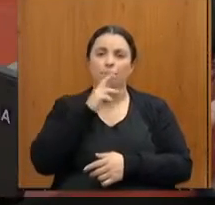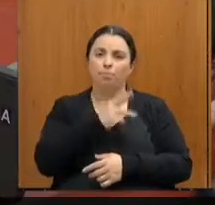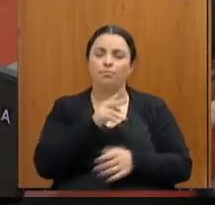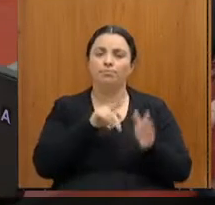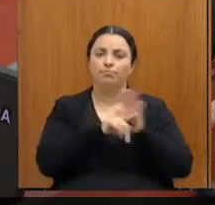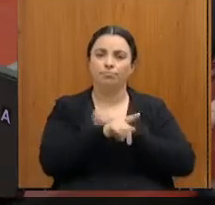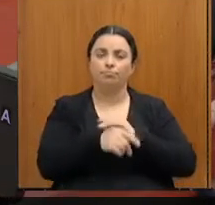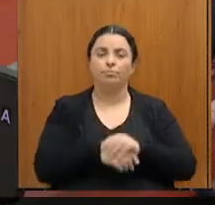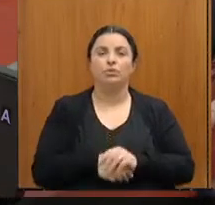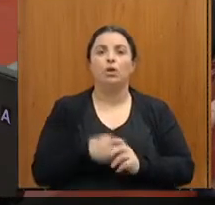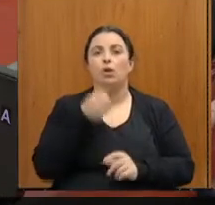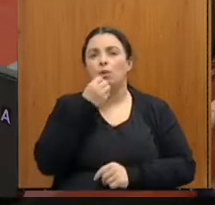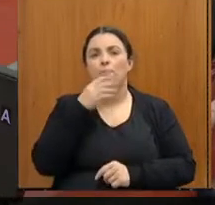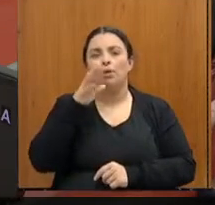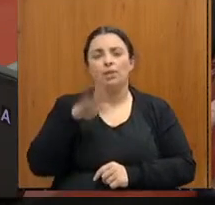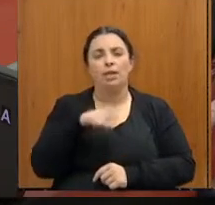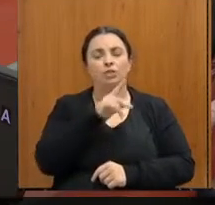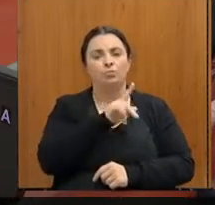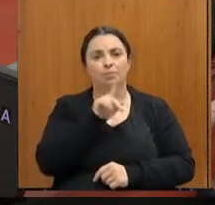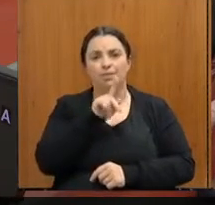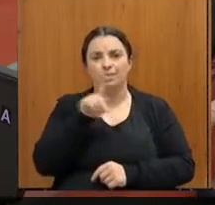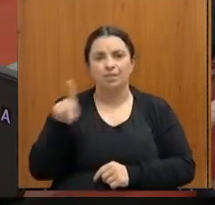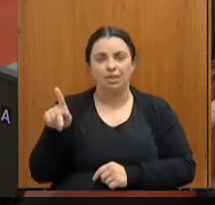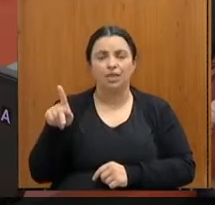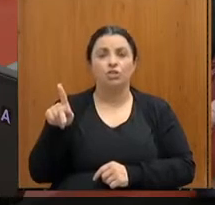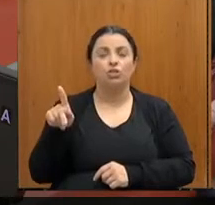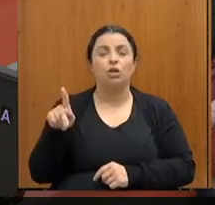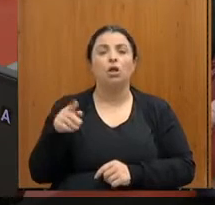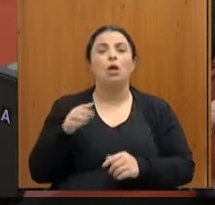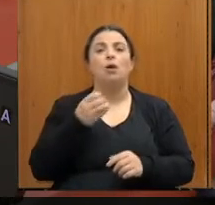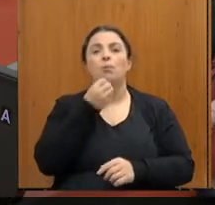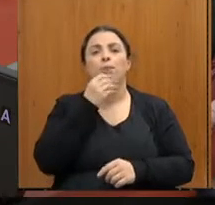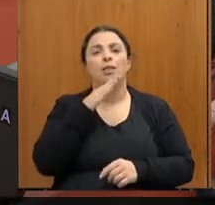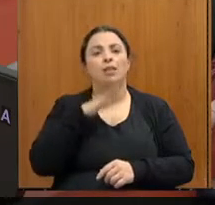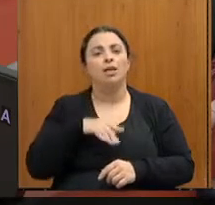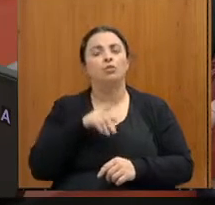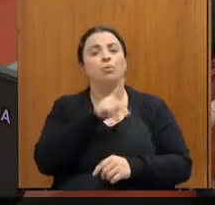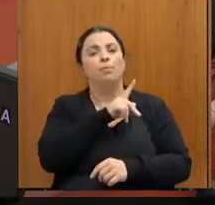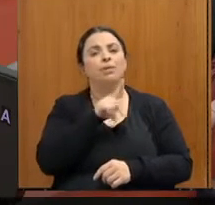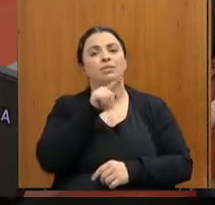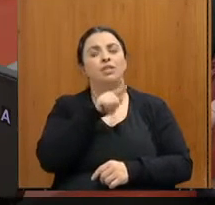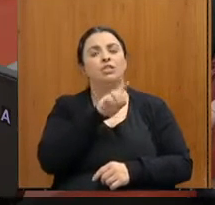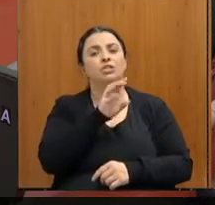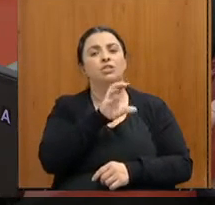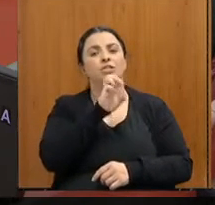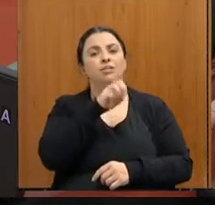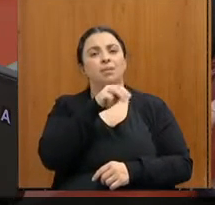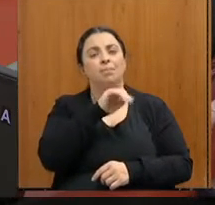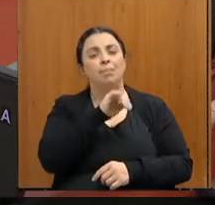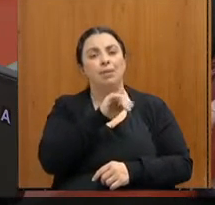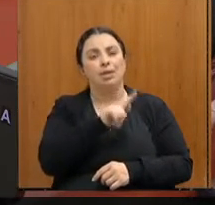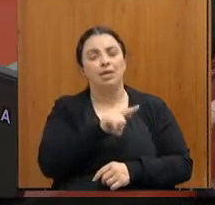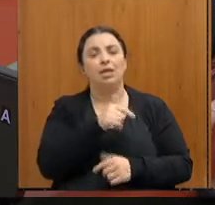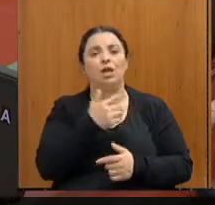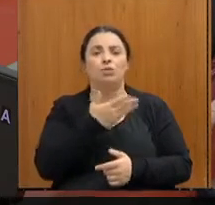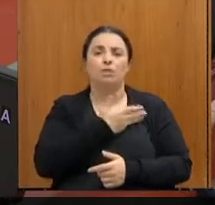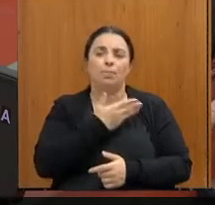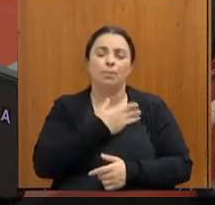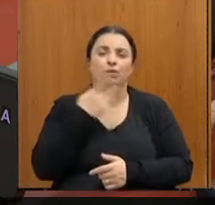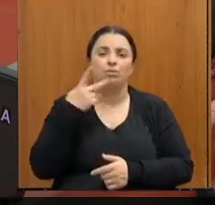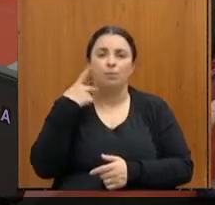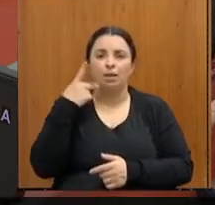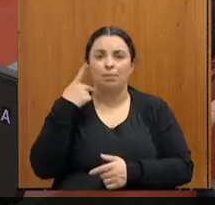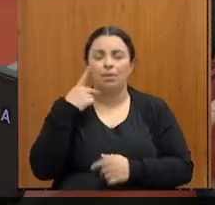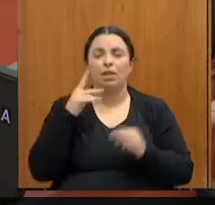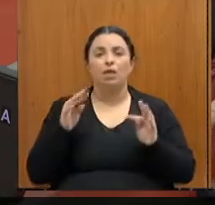para tarde novamente Presidente boa tarde é o presidente da Cemig aos colegas parlamentares a